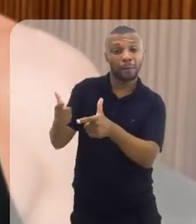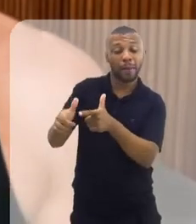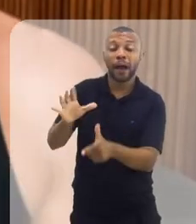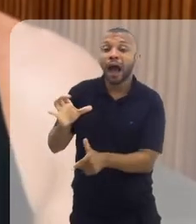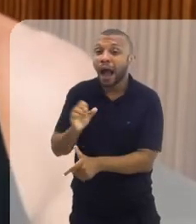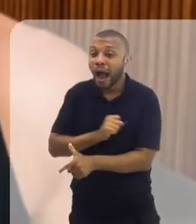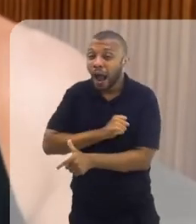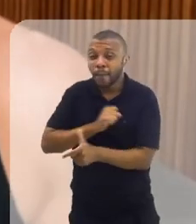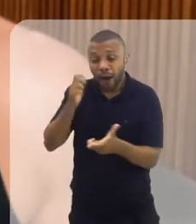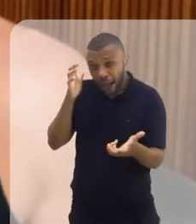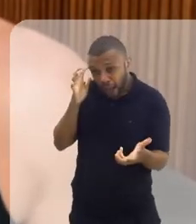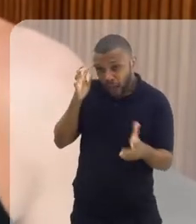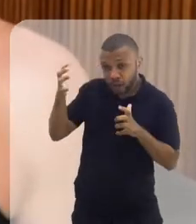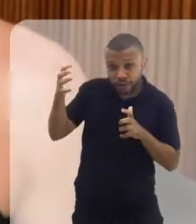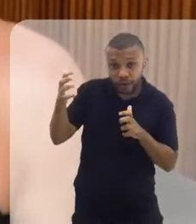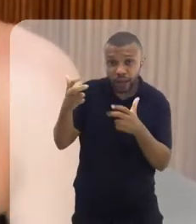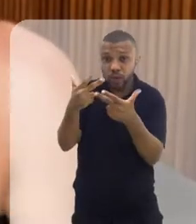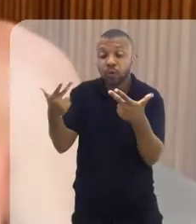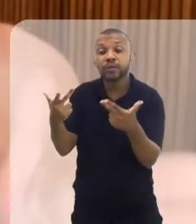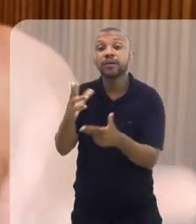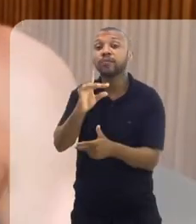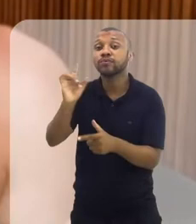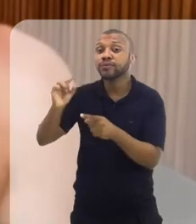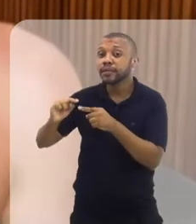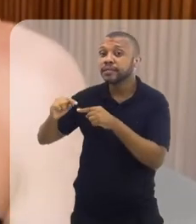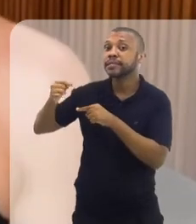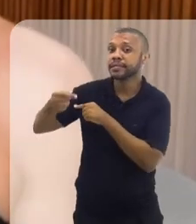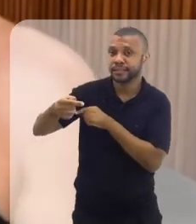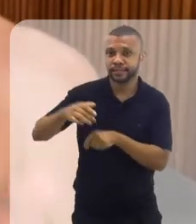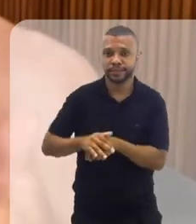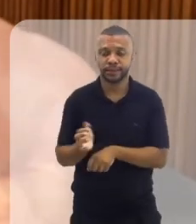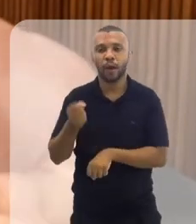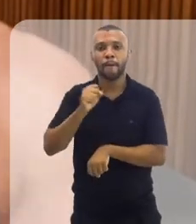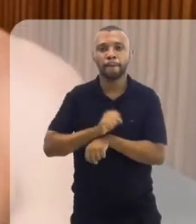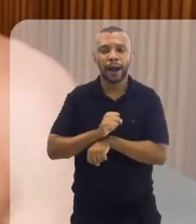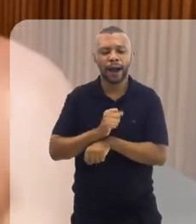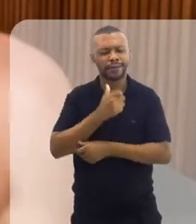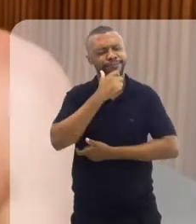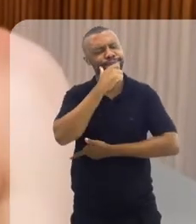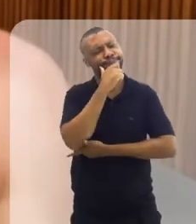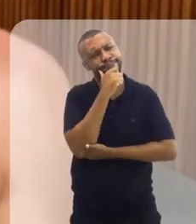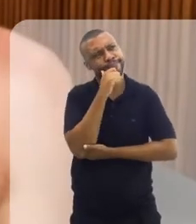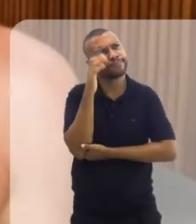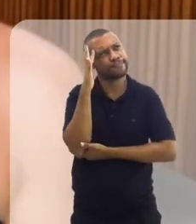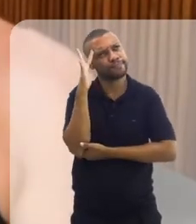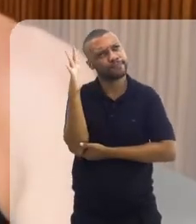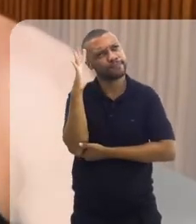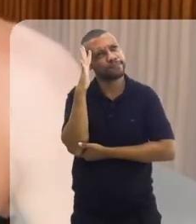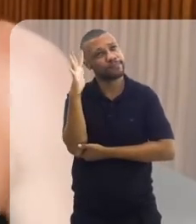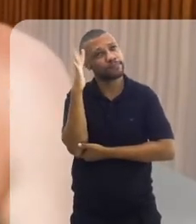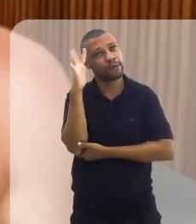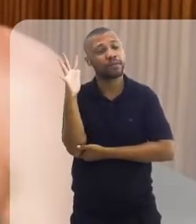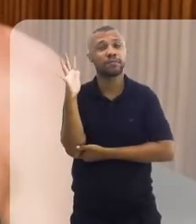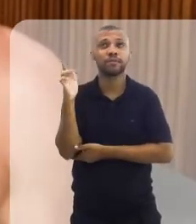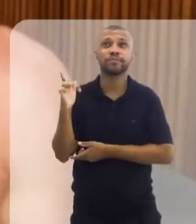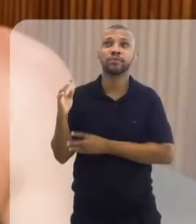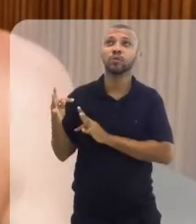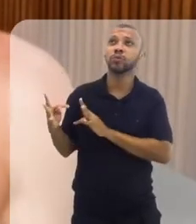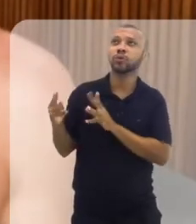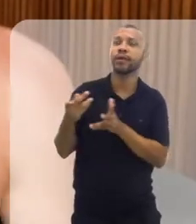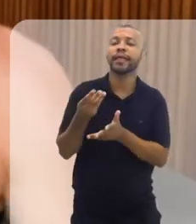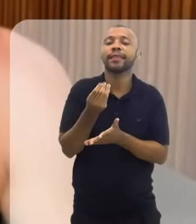levo muito as coisas para o dia seguinte. Eu paro, eu tento pensar sobre aquilo, sobre todas